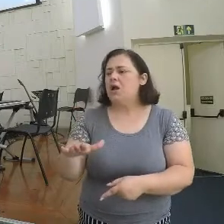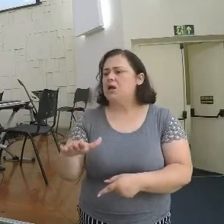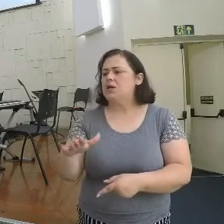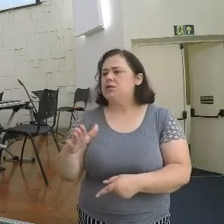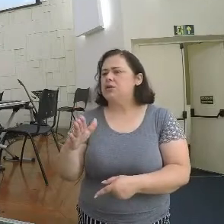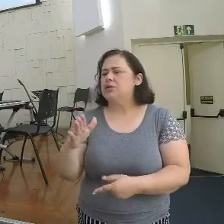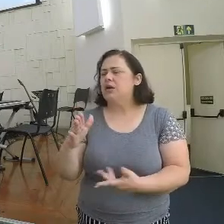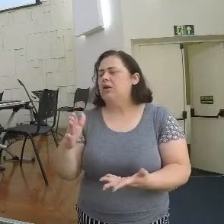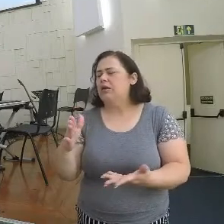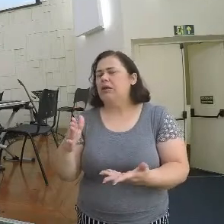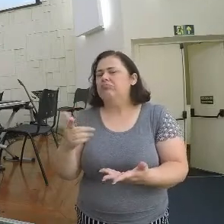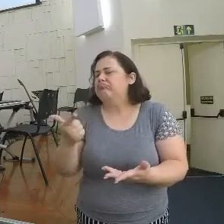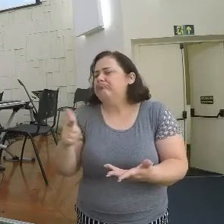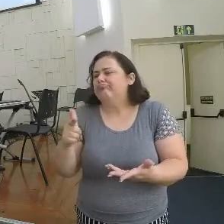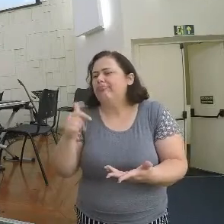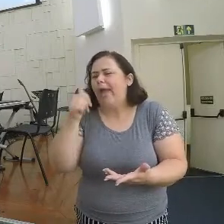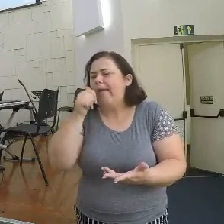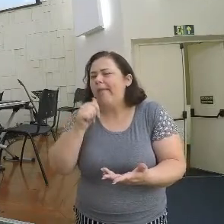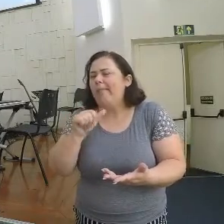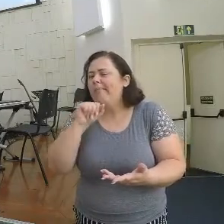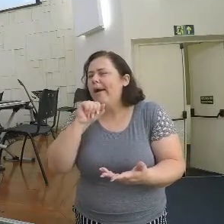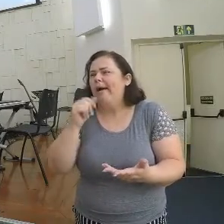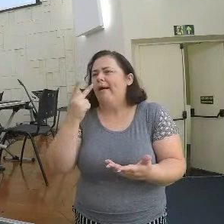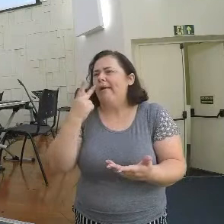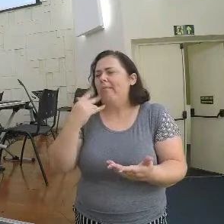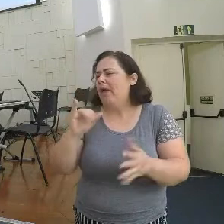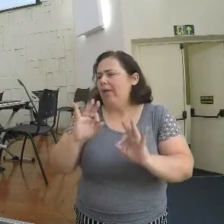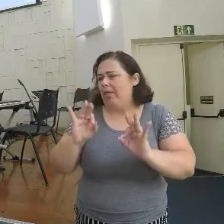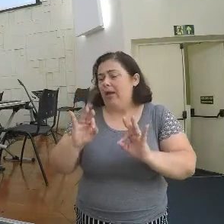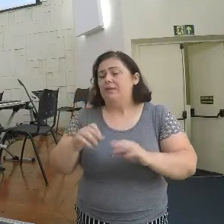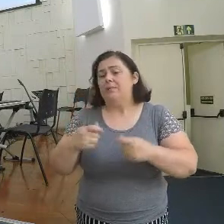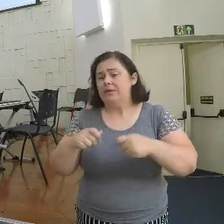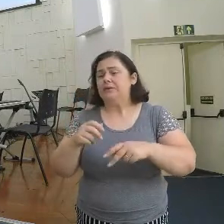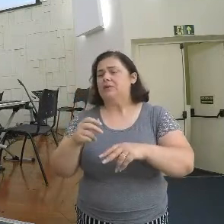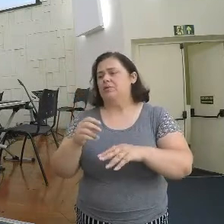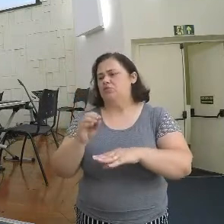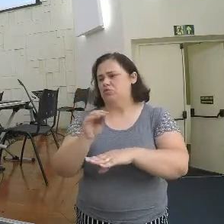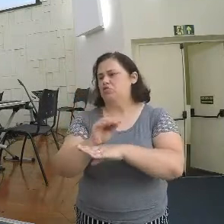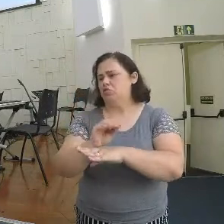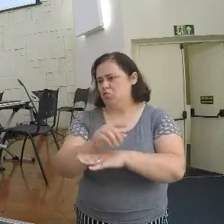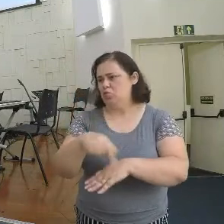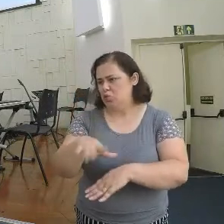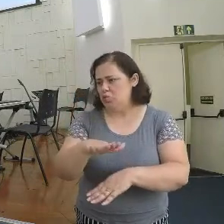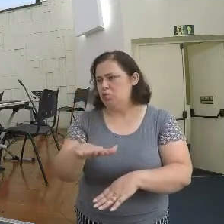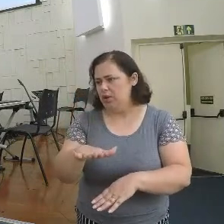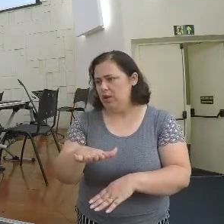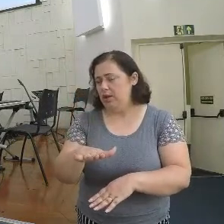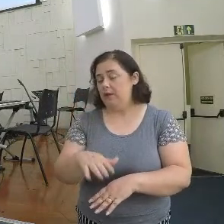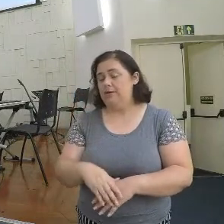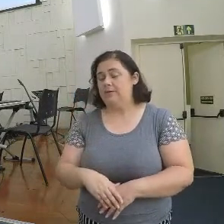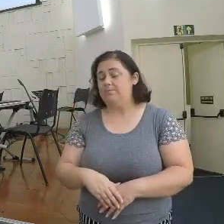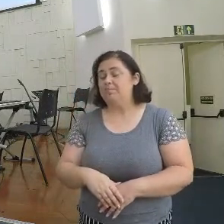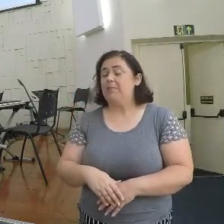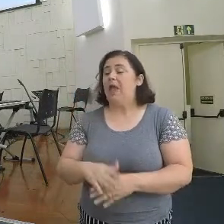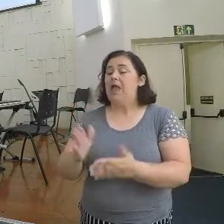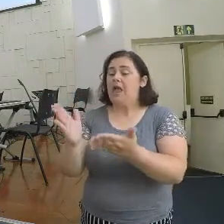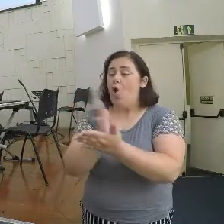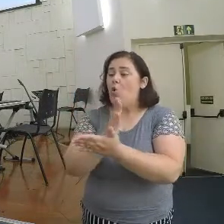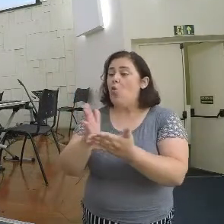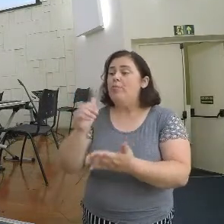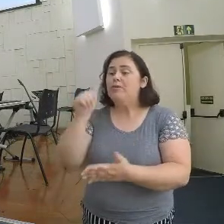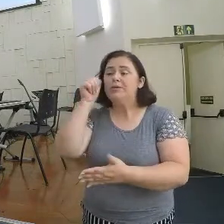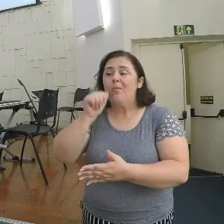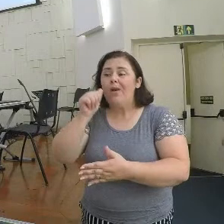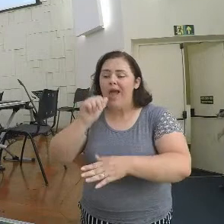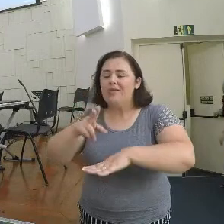Naquele modelo de sociedade, as viúvas, muitas vezes pobres, ficavam sem a única fonte de ganho da família,